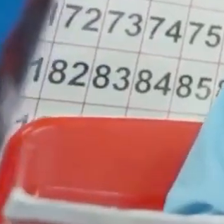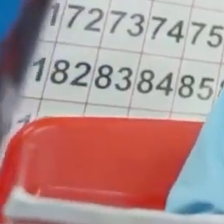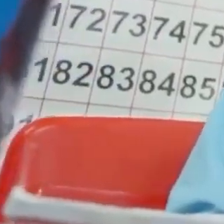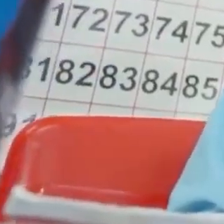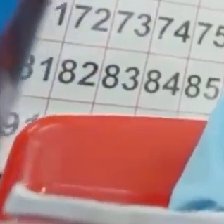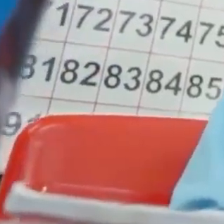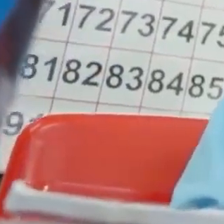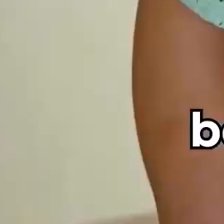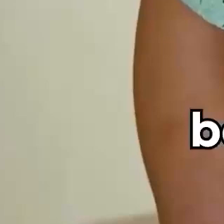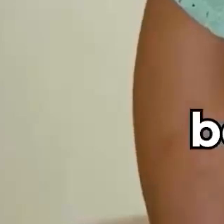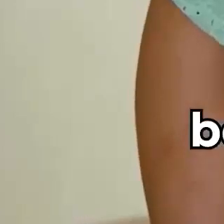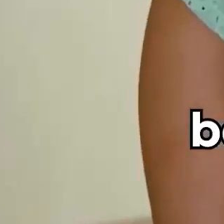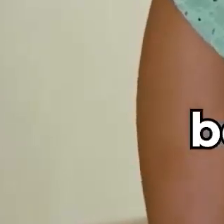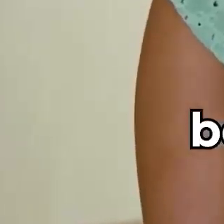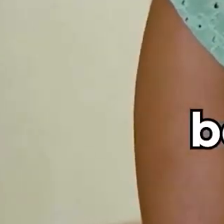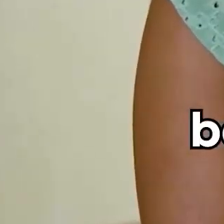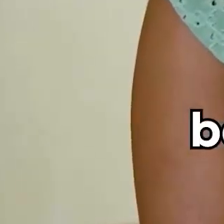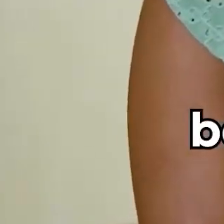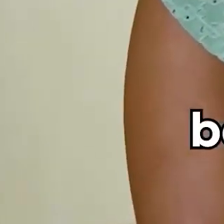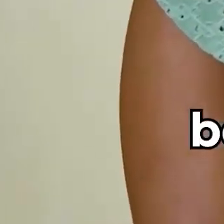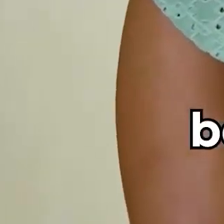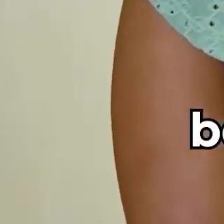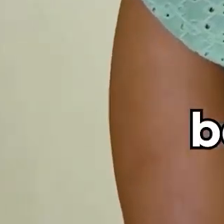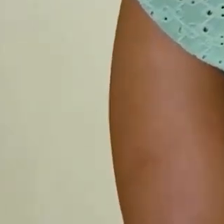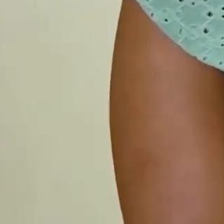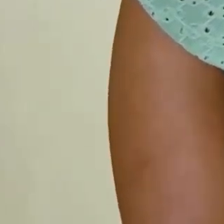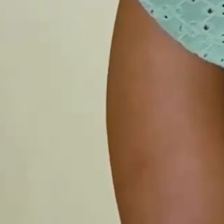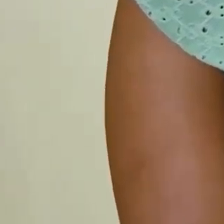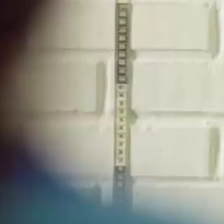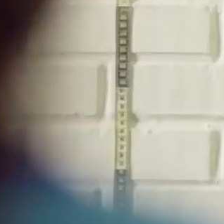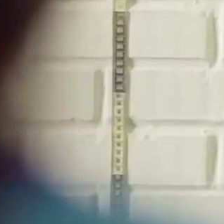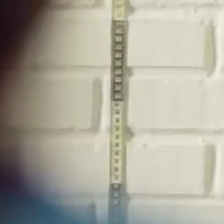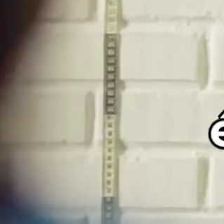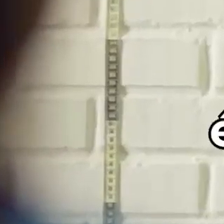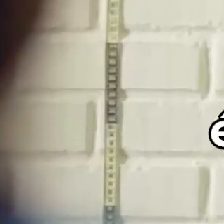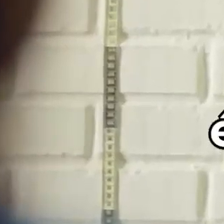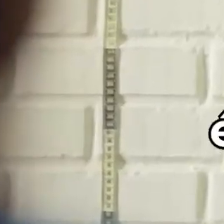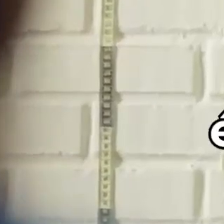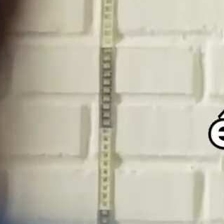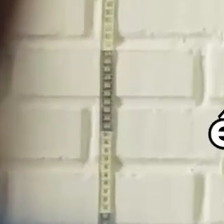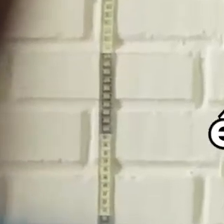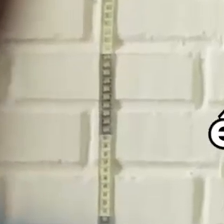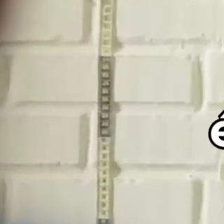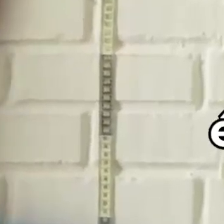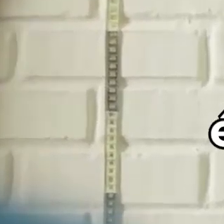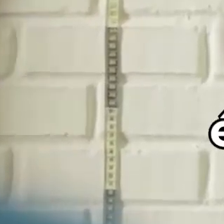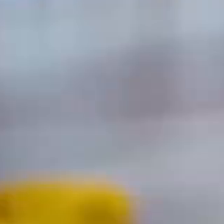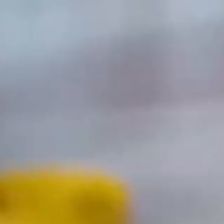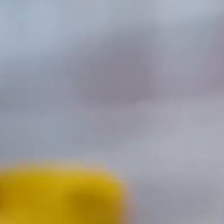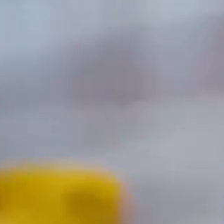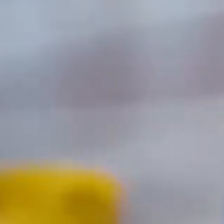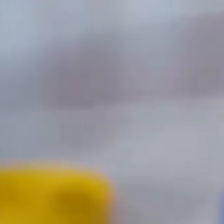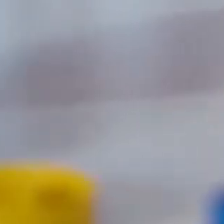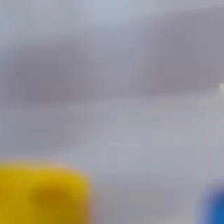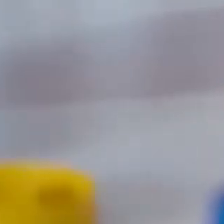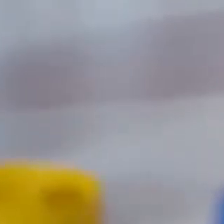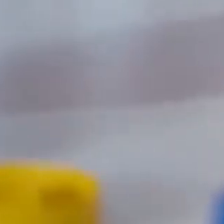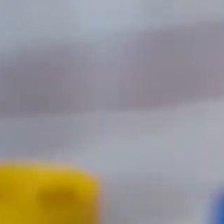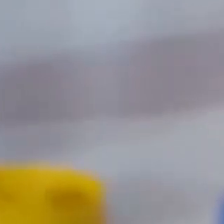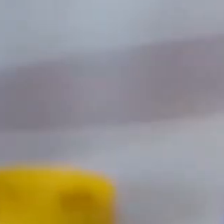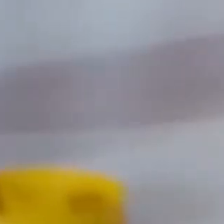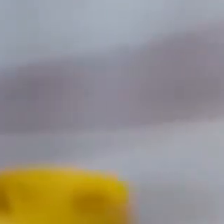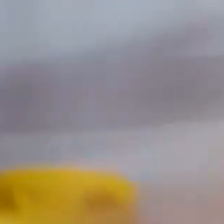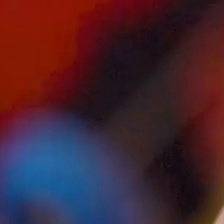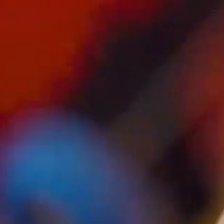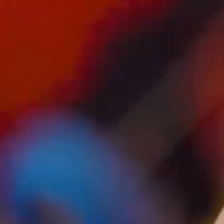A educação, ela vem de berço e de casa, né? Primeiramente. Mas assim, na escola é onde a criança vai poder crescer, vai poder